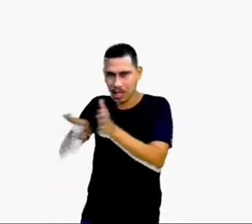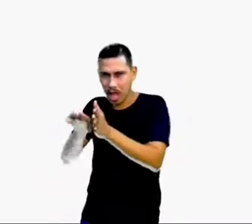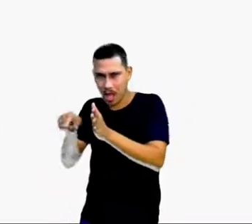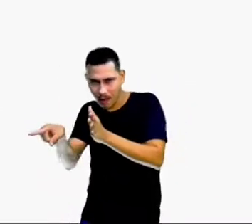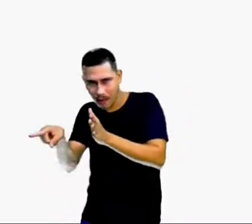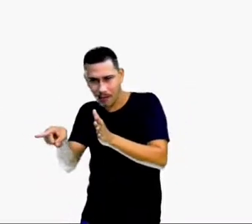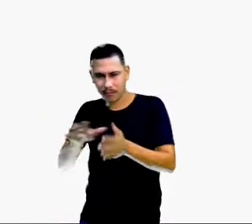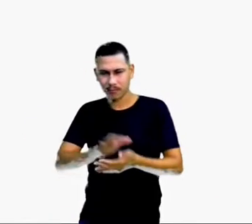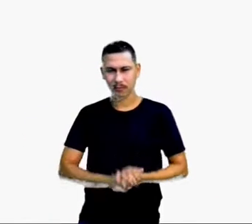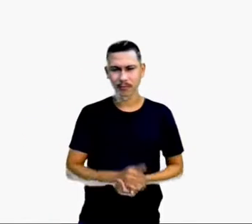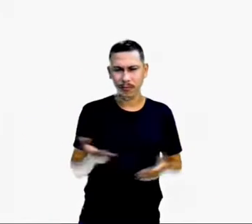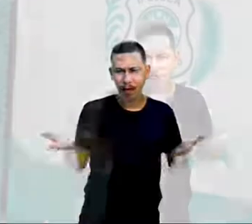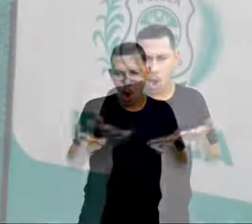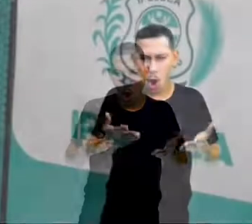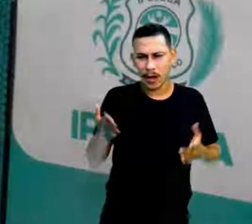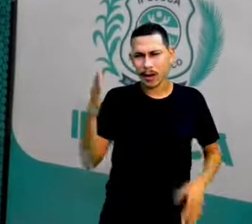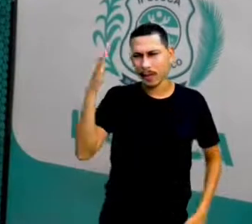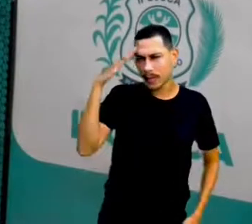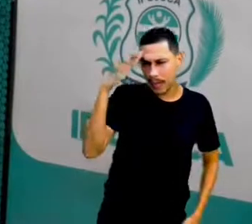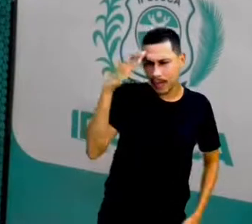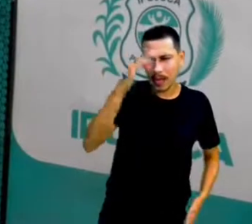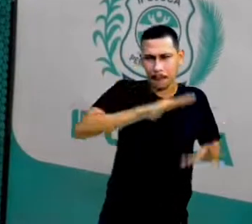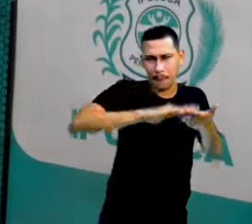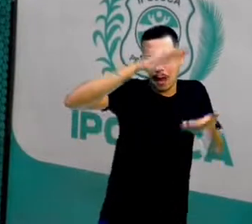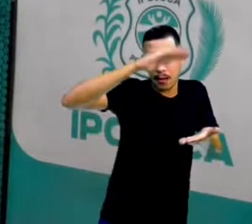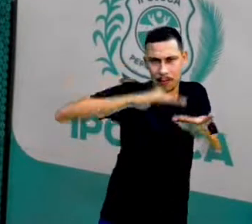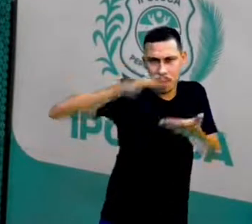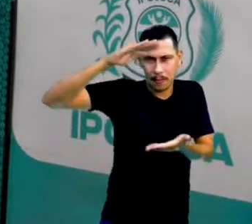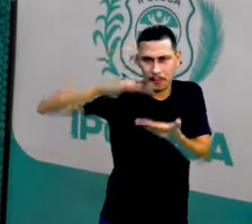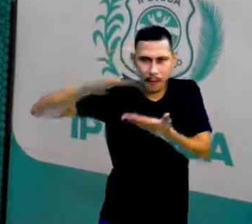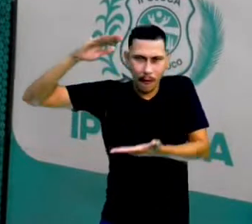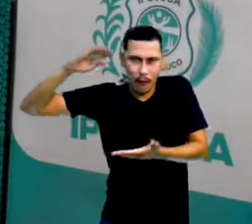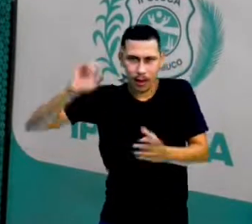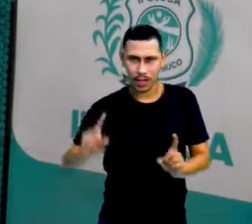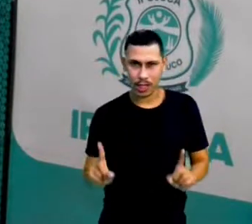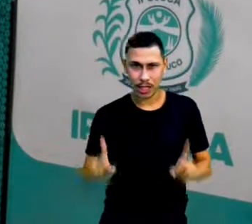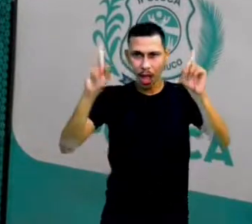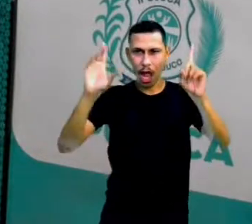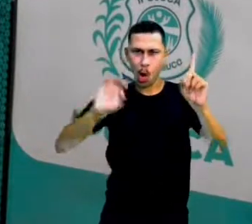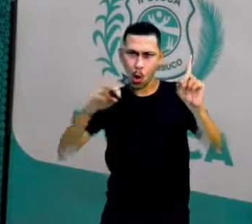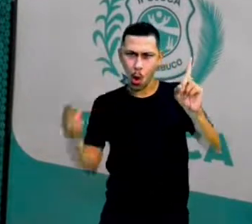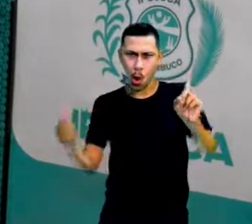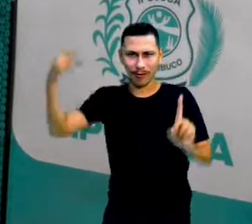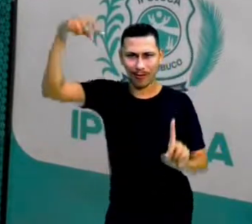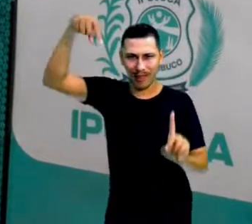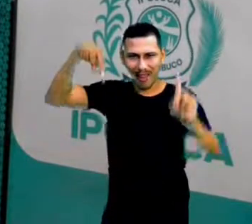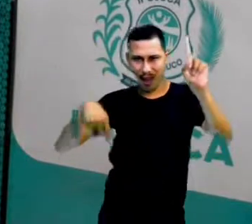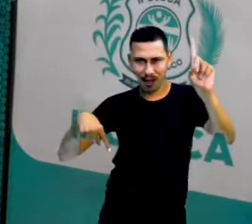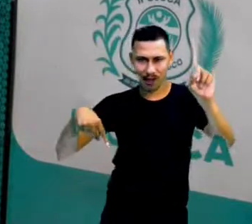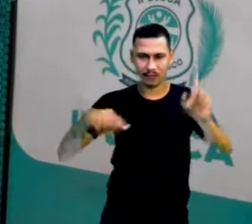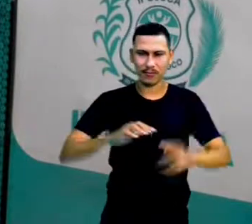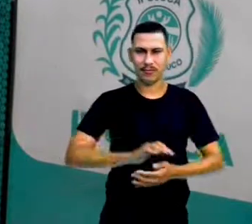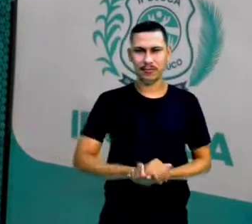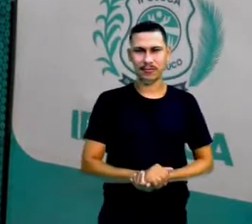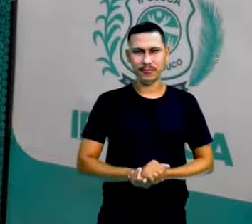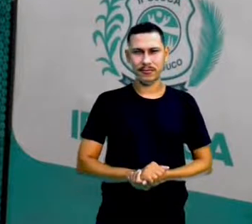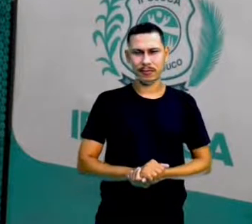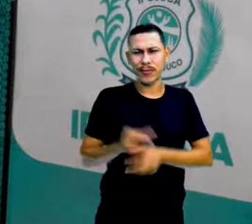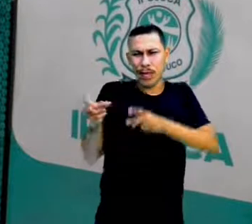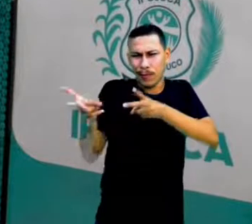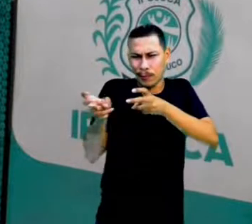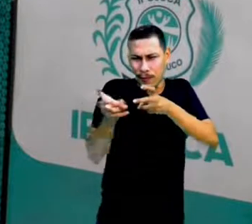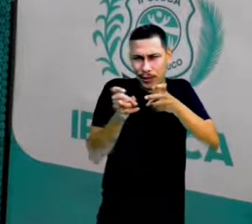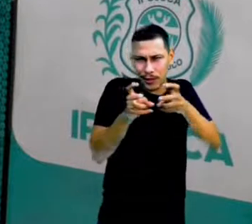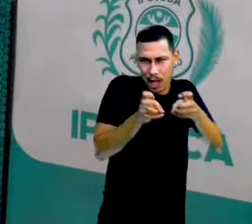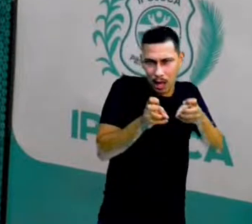a análise se as grandezas são diretamente proporcionais ou inversamente proporcionais. Note que de